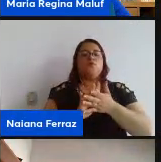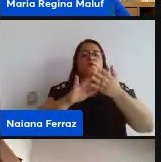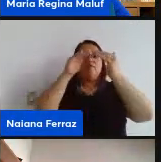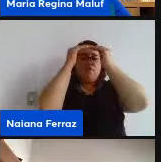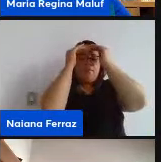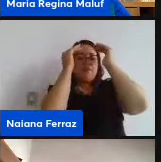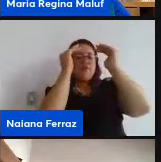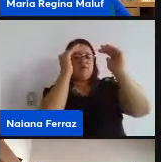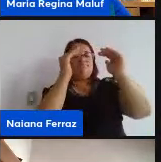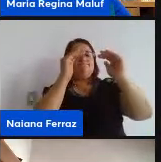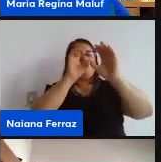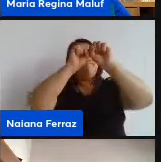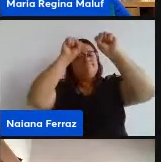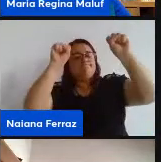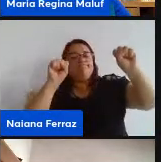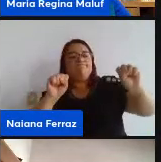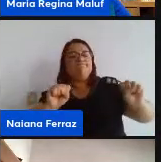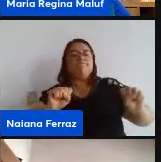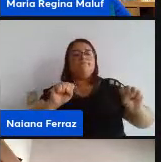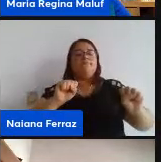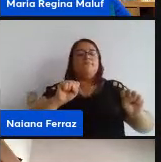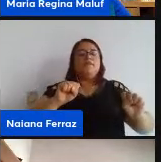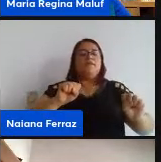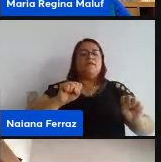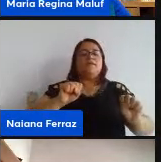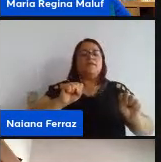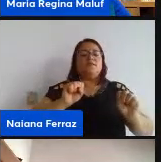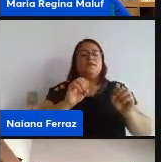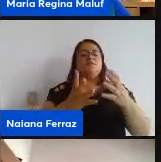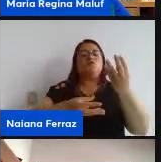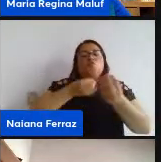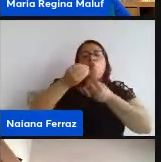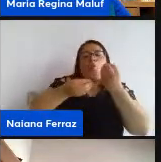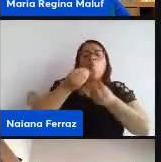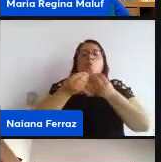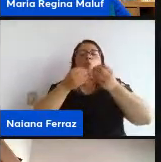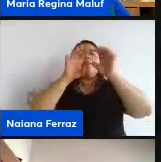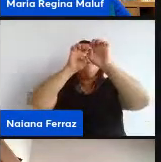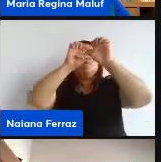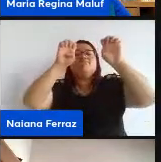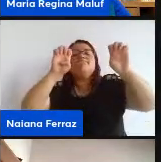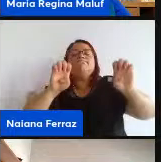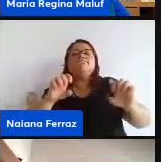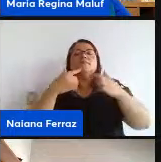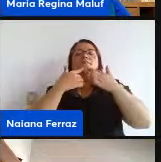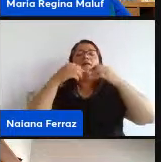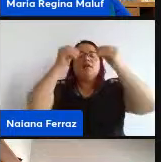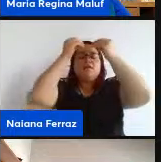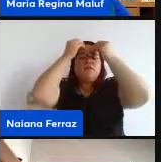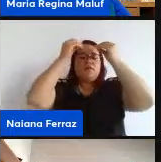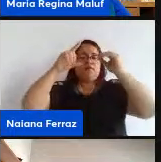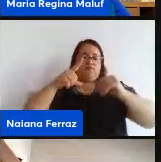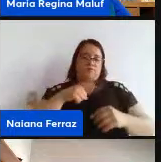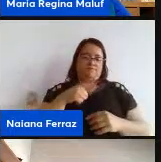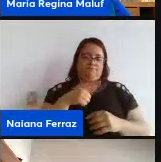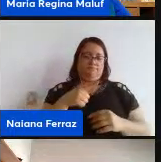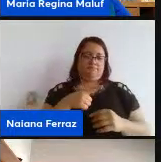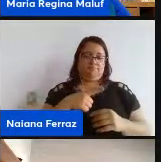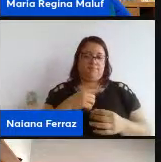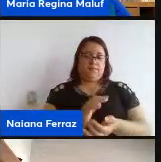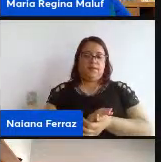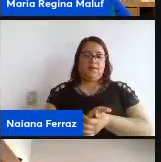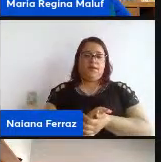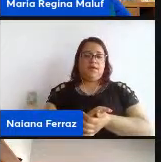articulação em que se estrutura a linguagem. Então, mais do que evidenciar a natureza